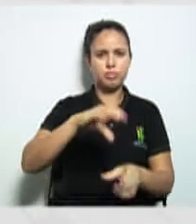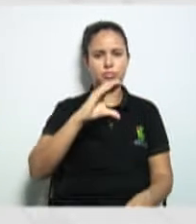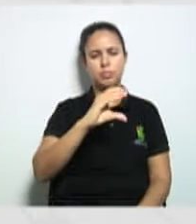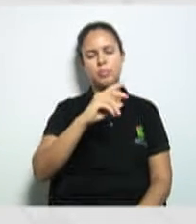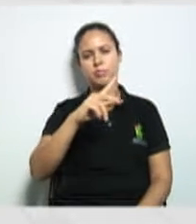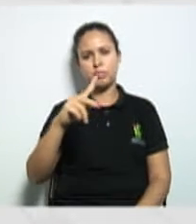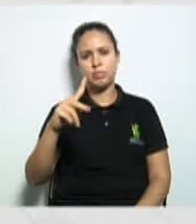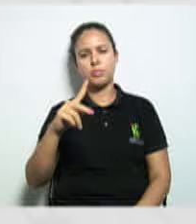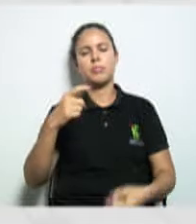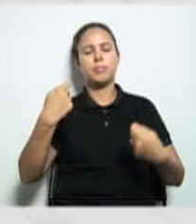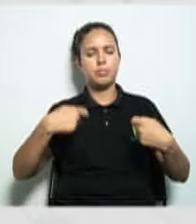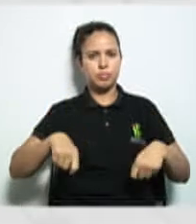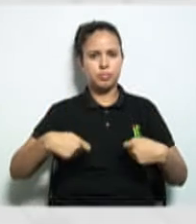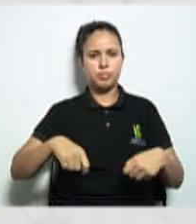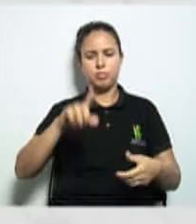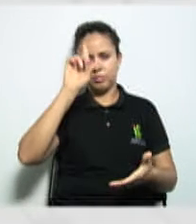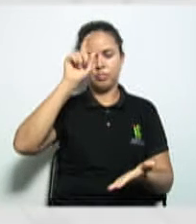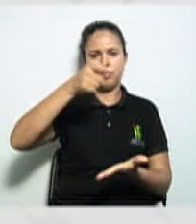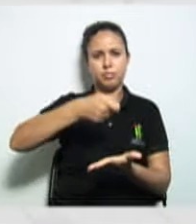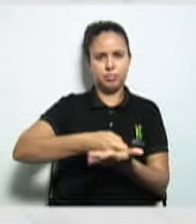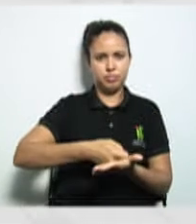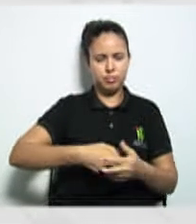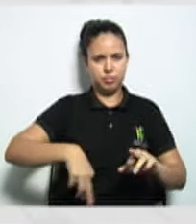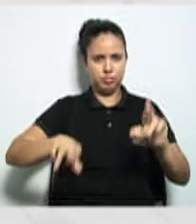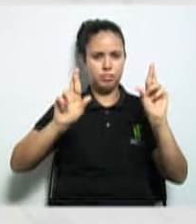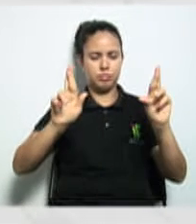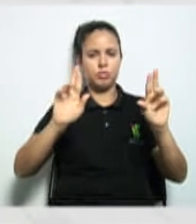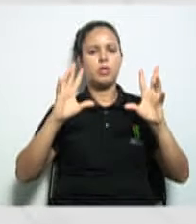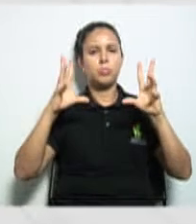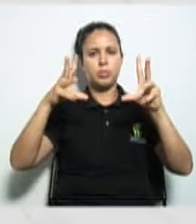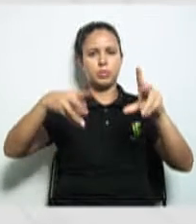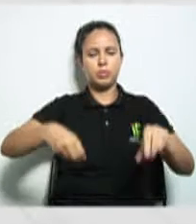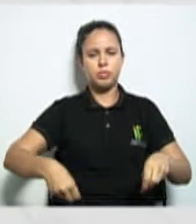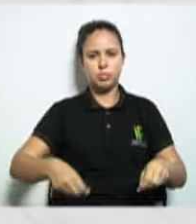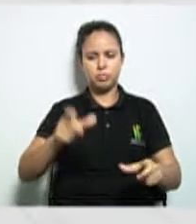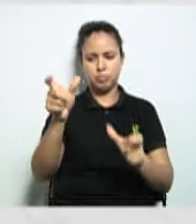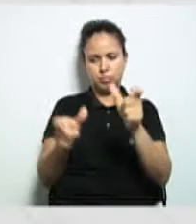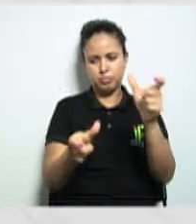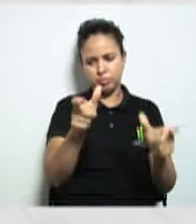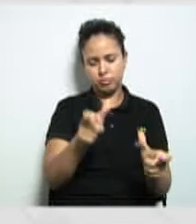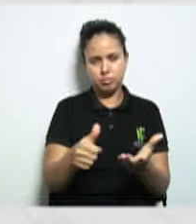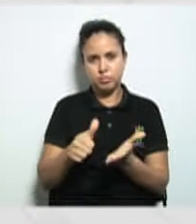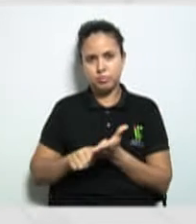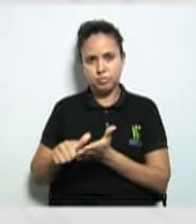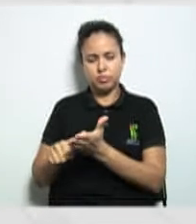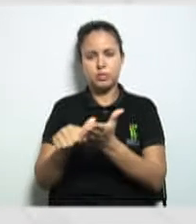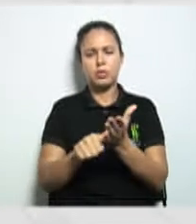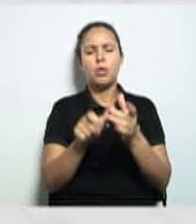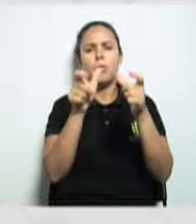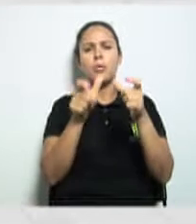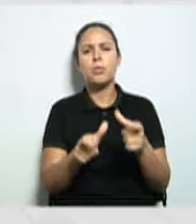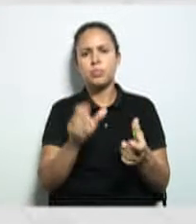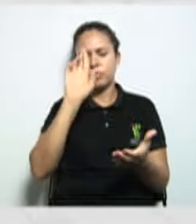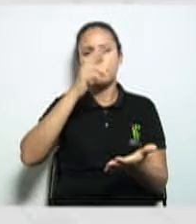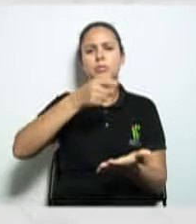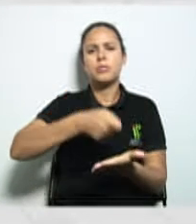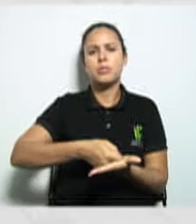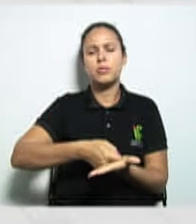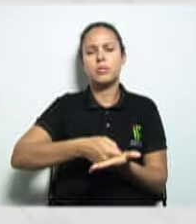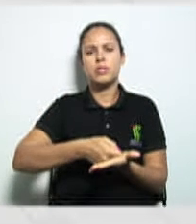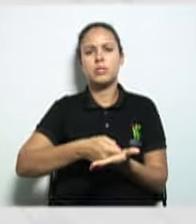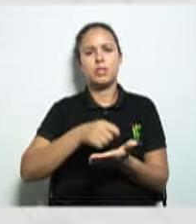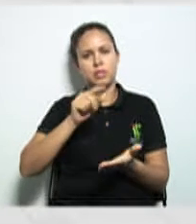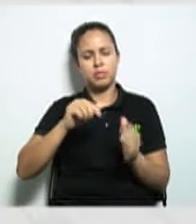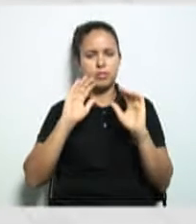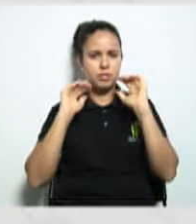têm que ser decididas por todos os seus membros. E onde será decidido? Nas assembleias, aonde